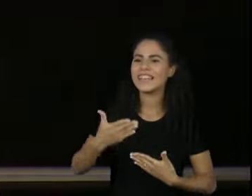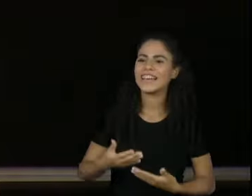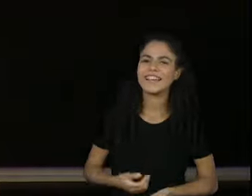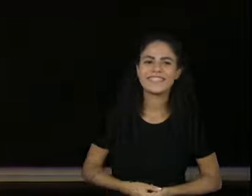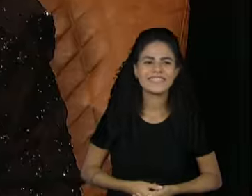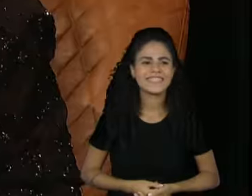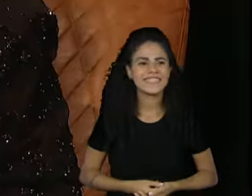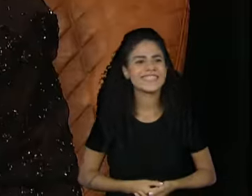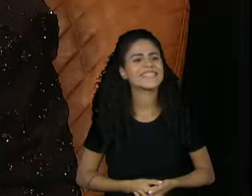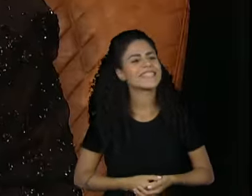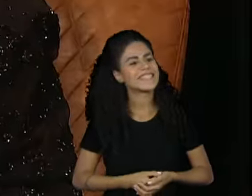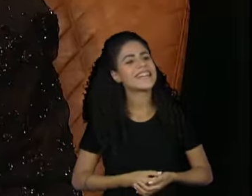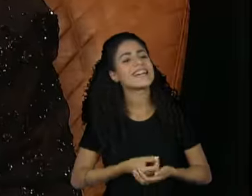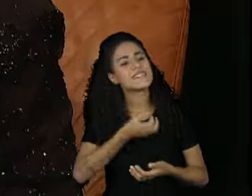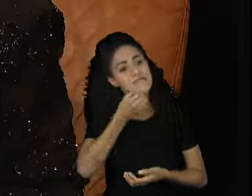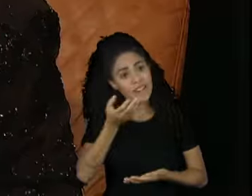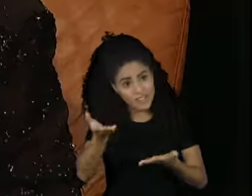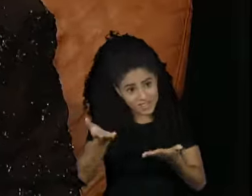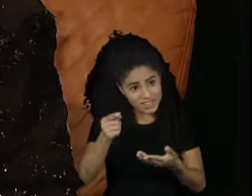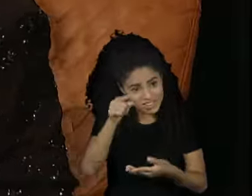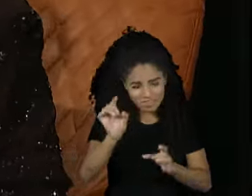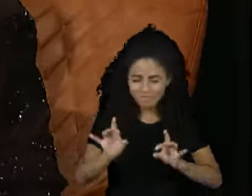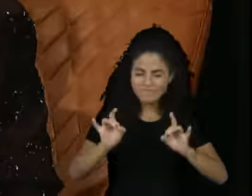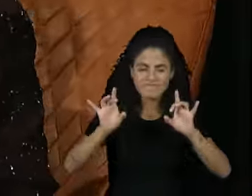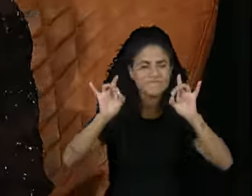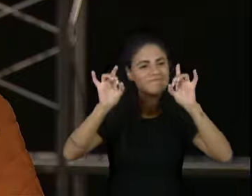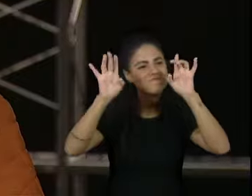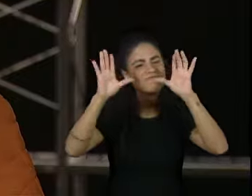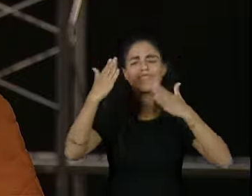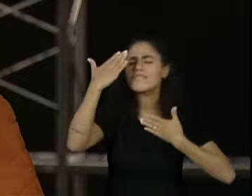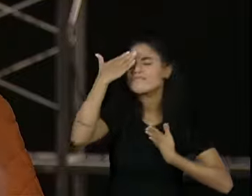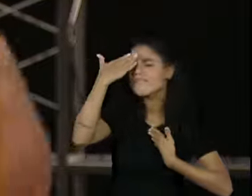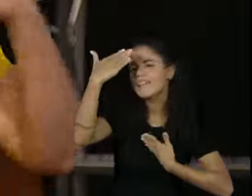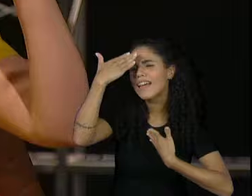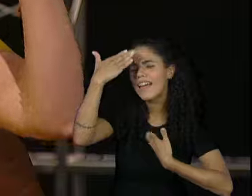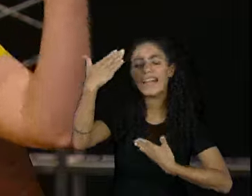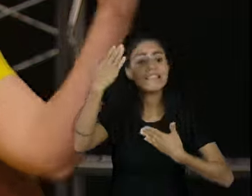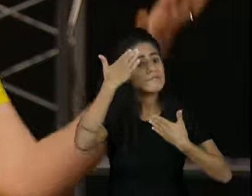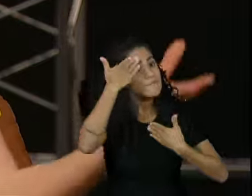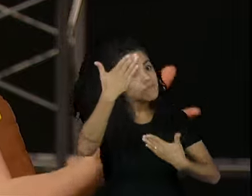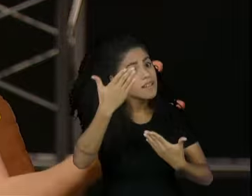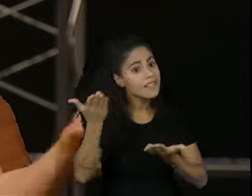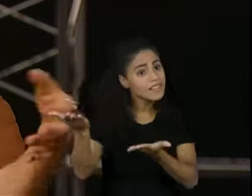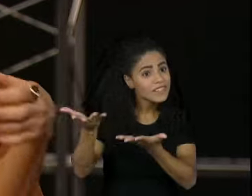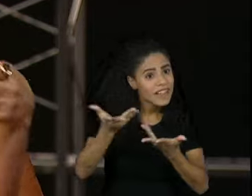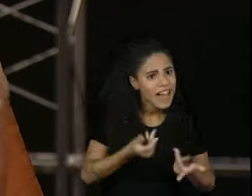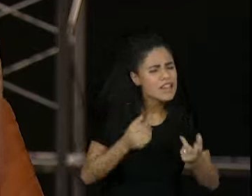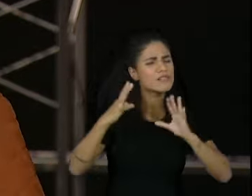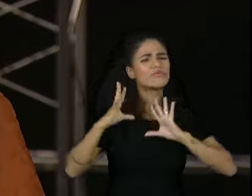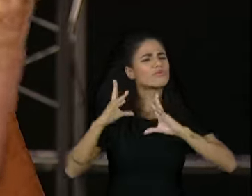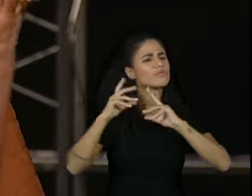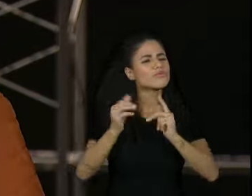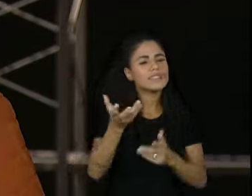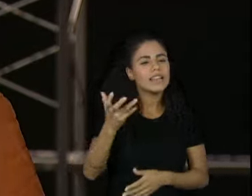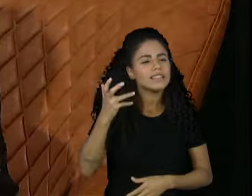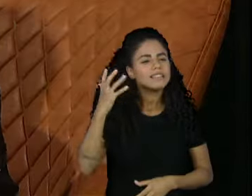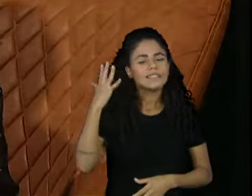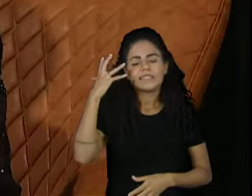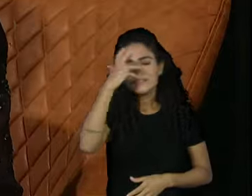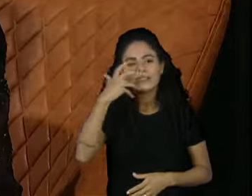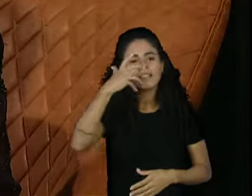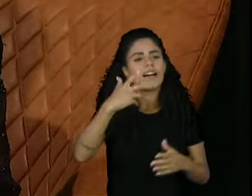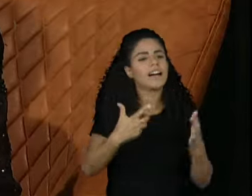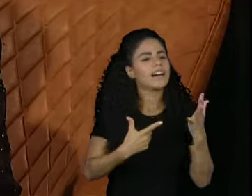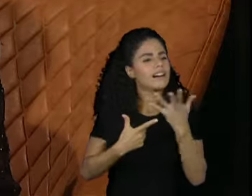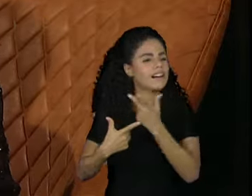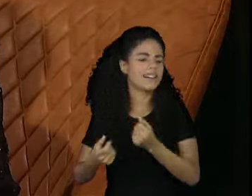programa. Obrigada. Agora não falta mais. Muito obrigada. Obrigada por essa vitalidade toda, por essa paixão pela arte, pela